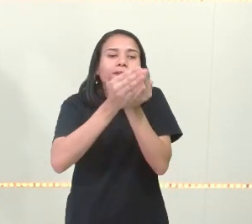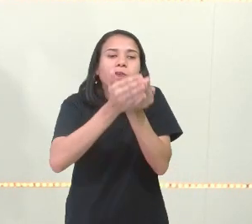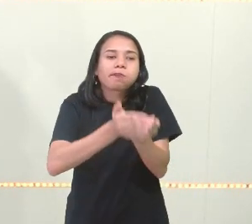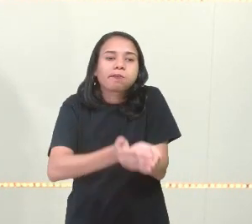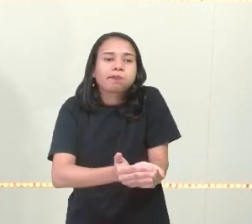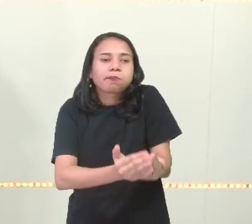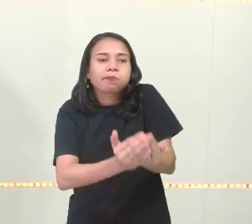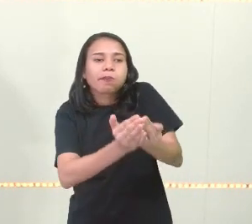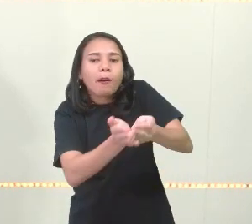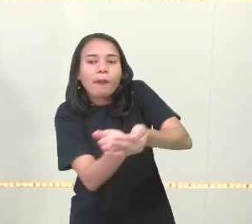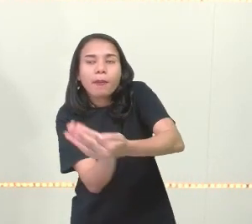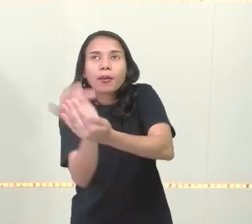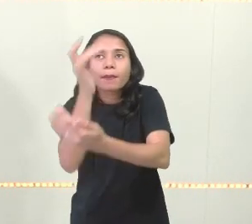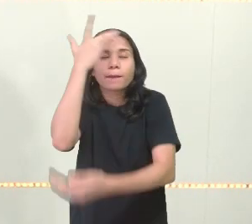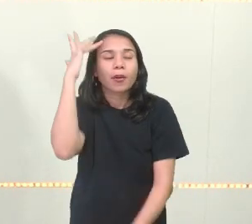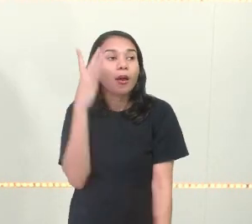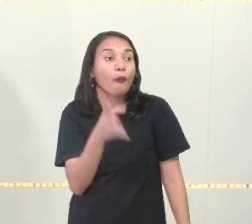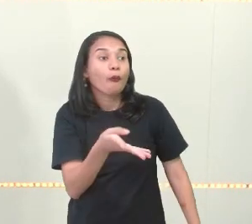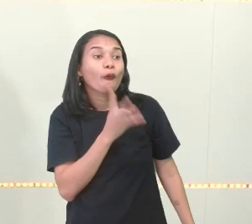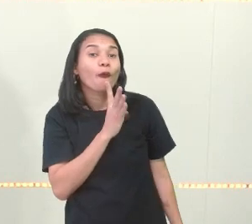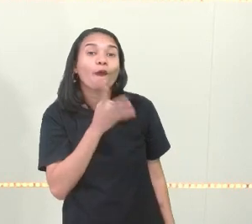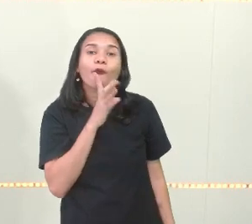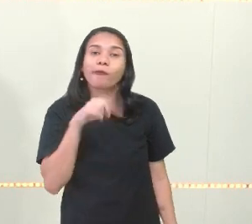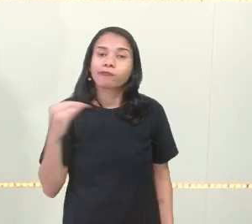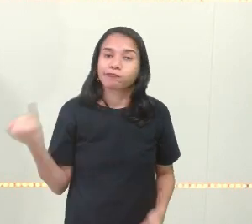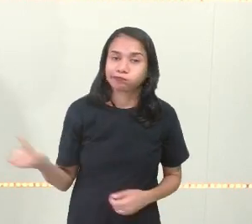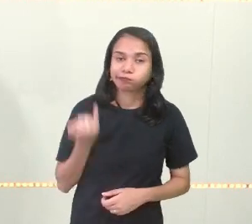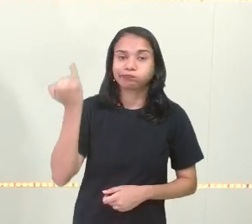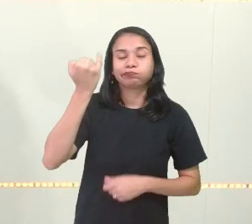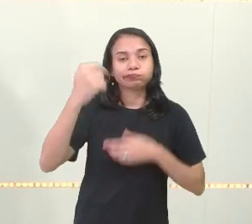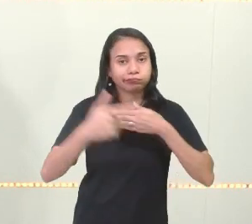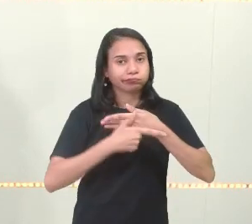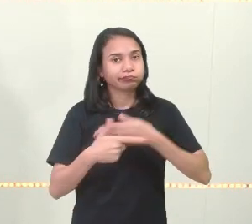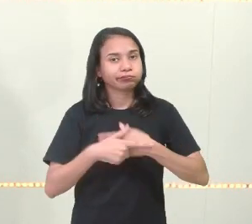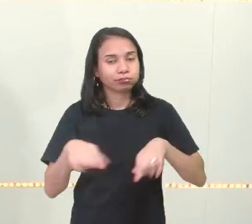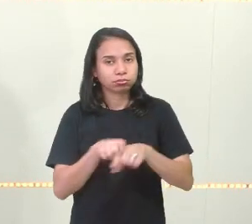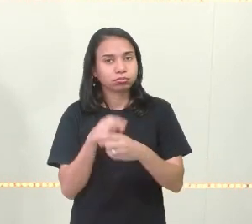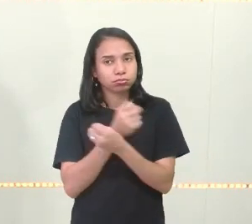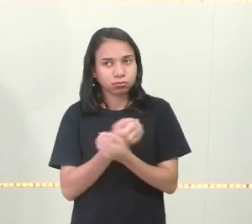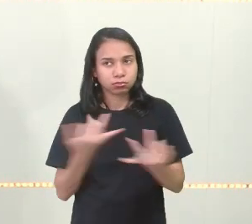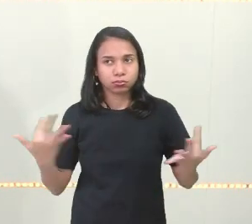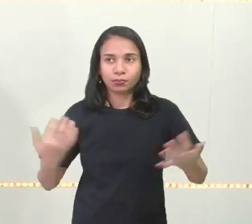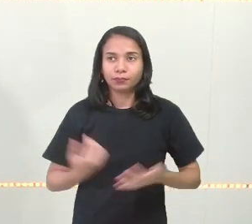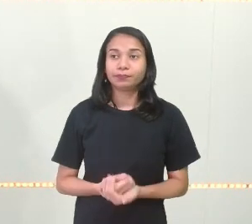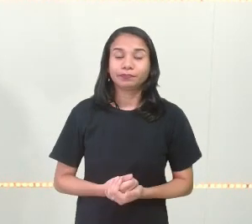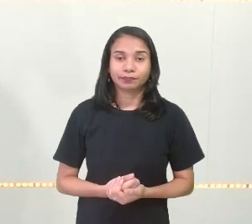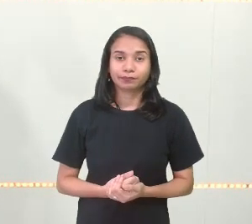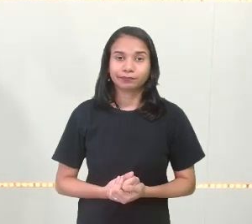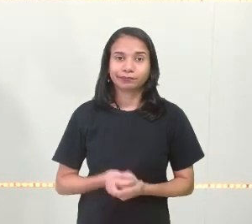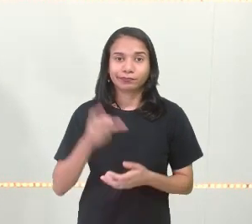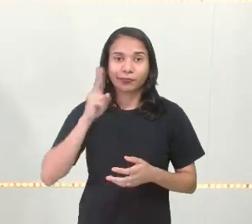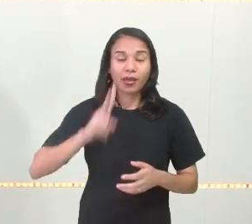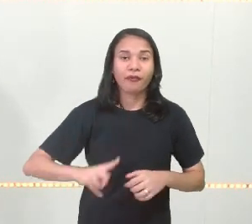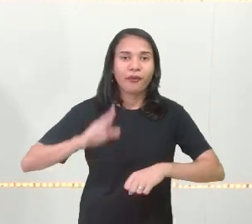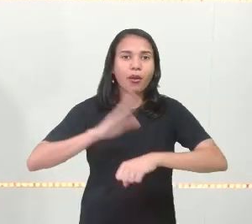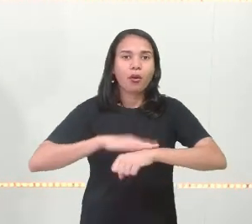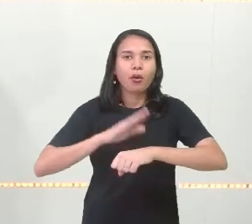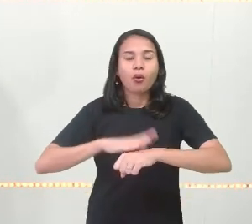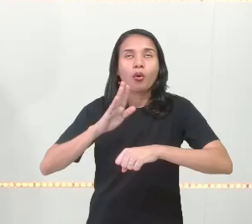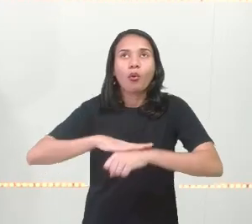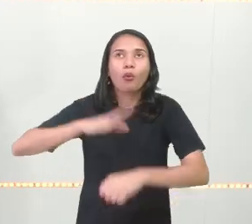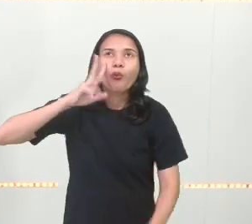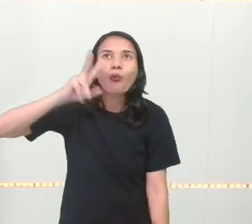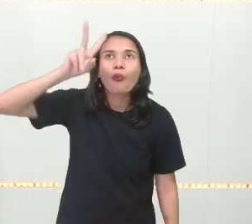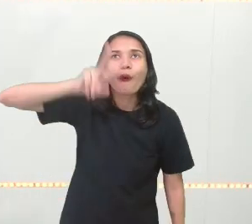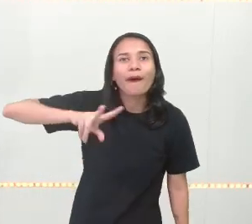navios, para que as pessoas conhecessem. Então foi muito importante o trabalho dele e de outros também. Viajando pelo tempo.